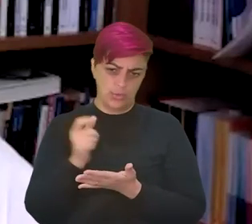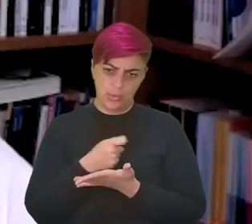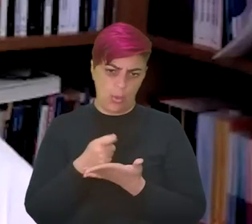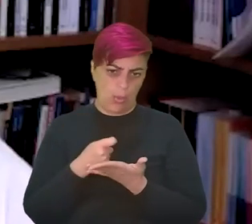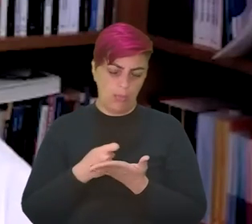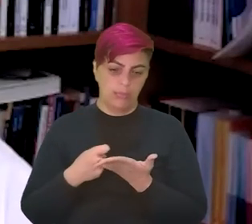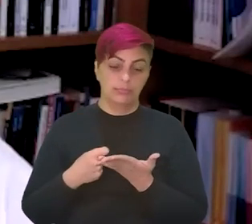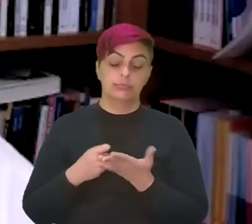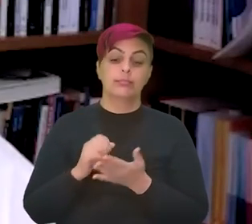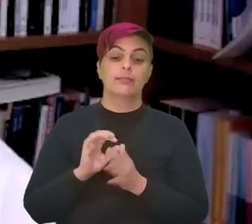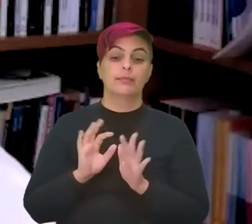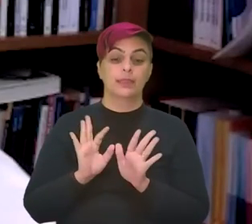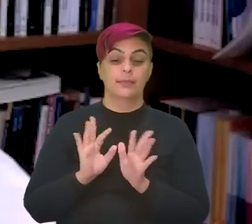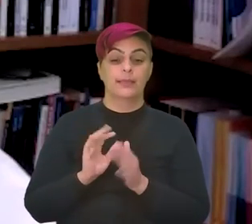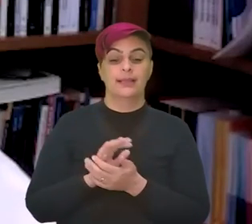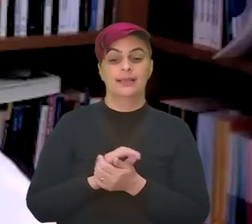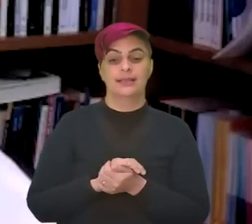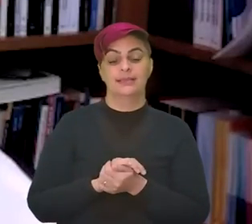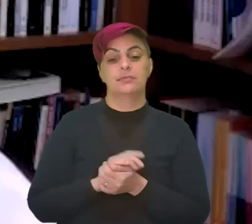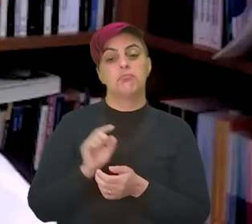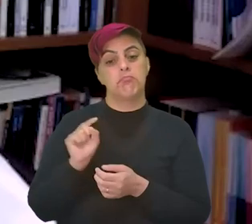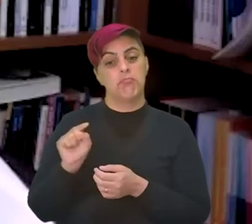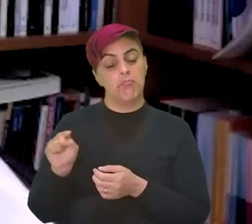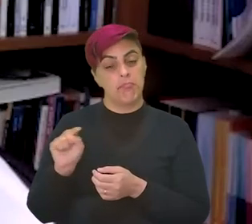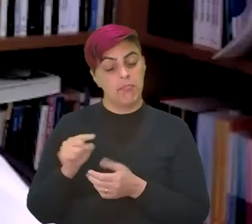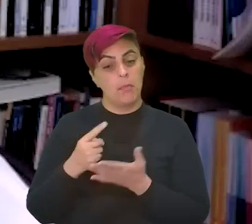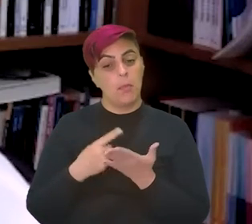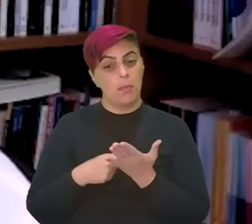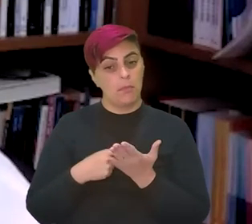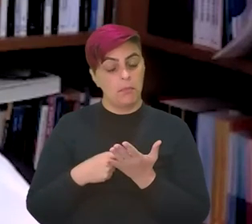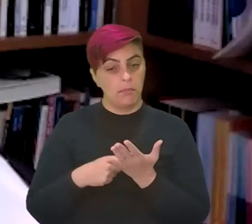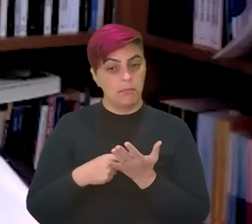fazia outra coisa, né? Mas ele tinha marcado que escreveria